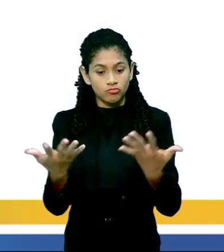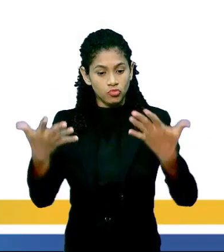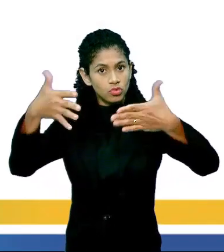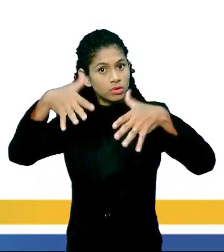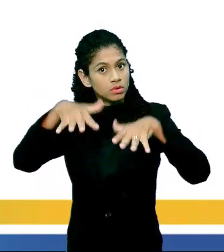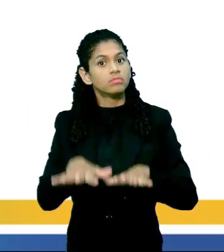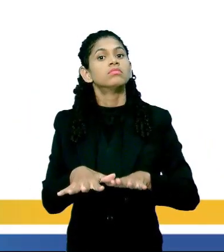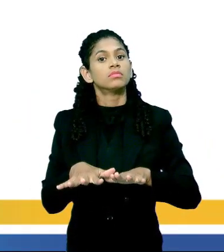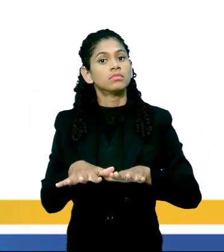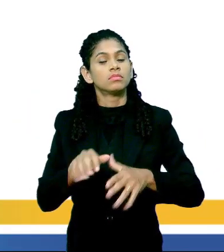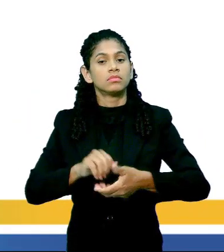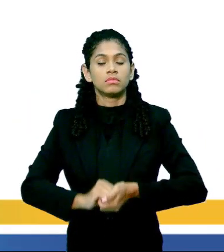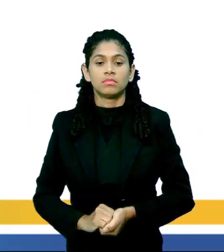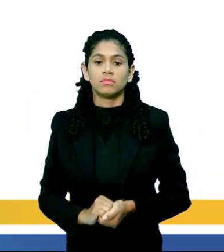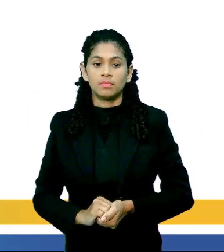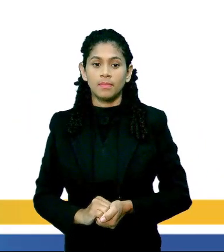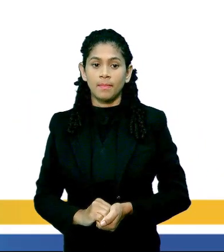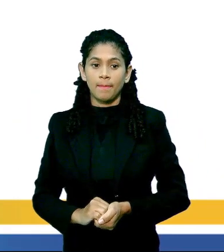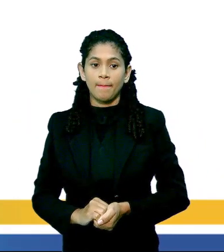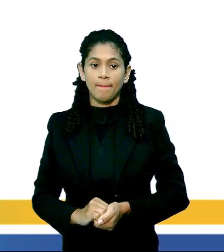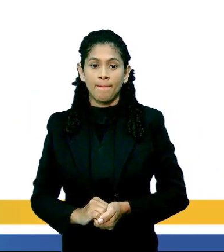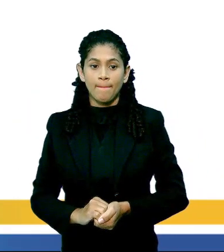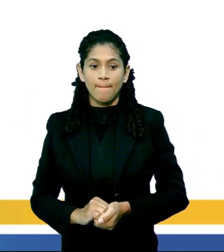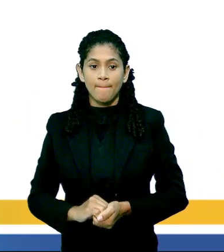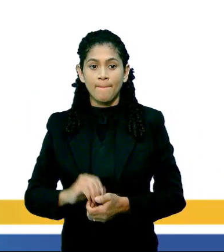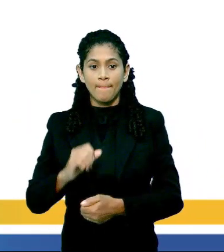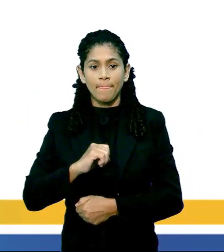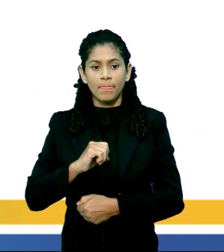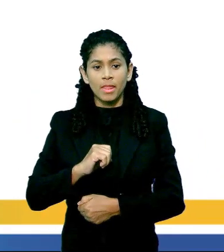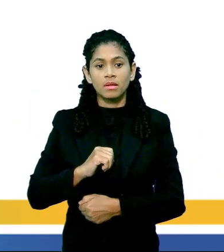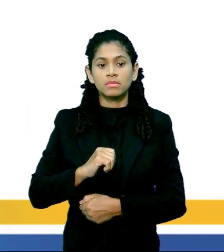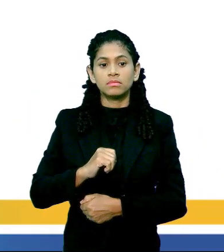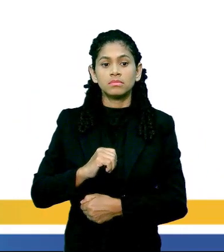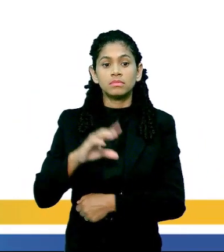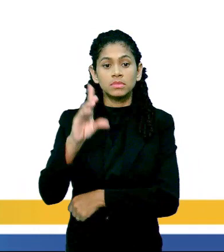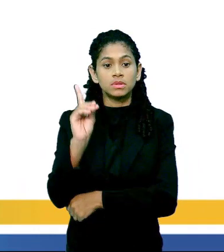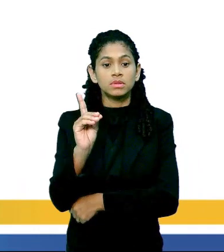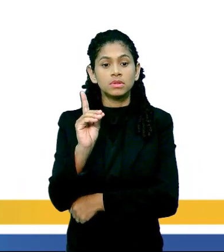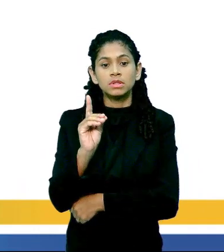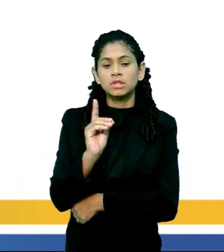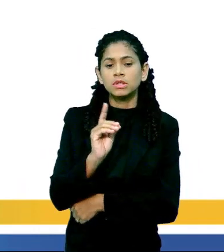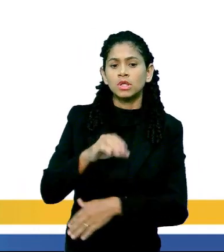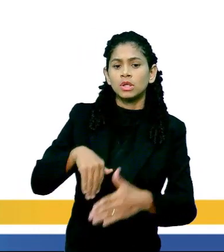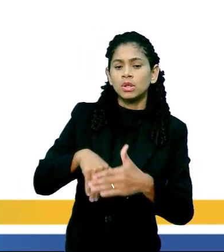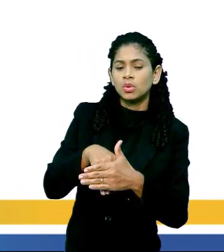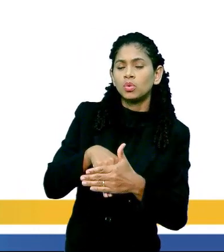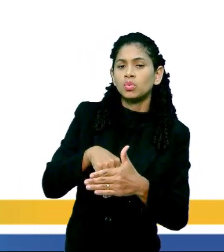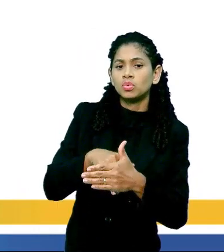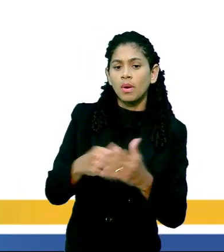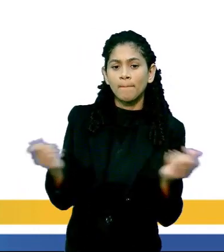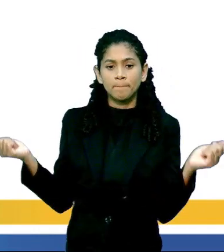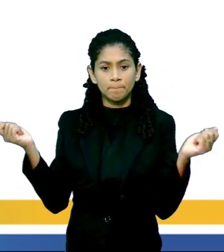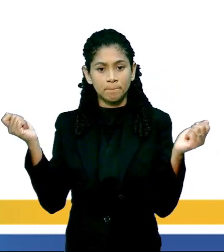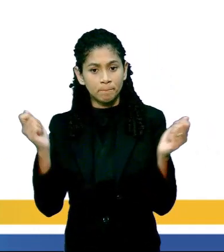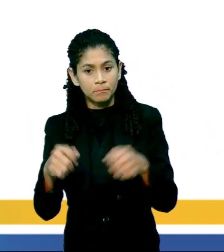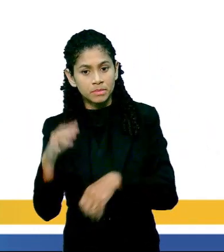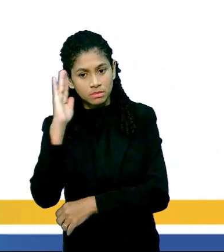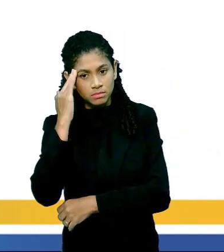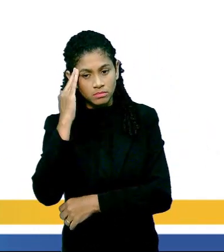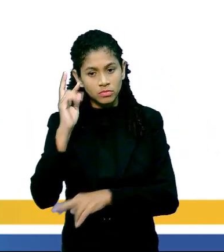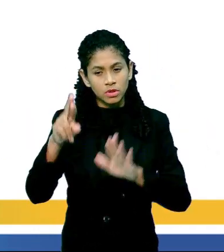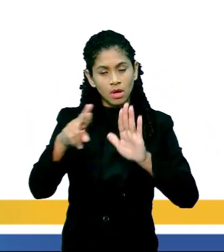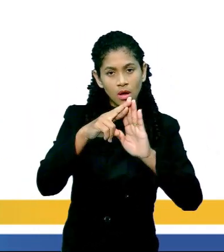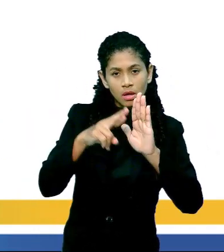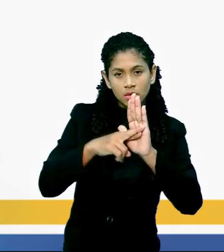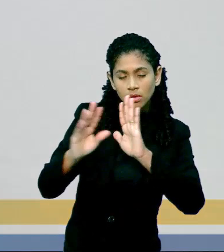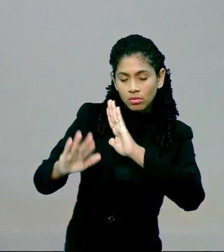beleza? Foca. Alternativa D, temos através do jogo é possível entender que as regras são construídas socialmente e que